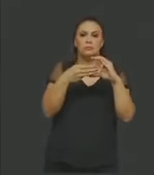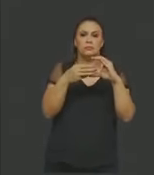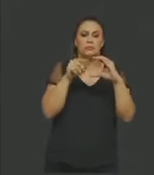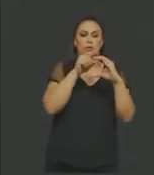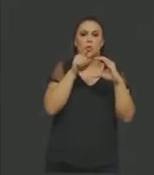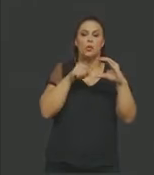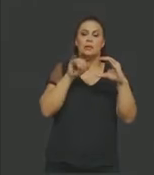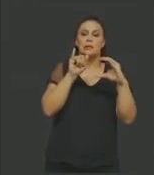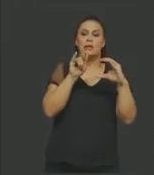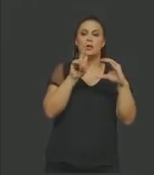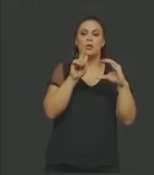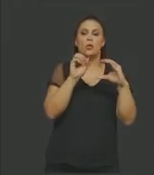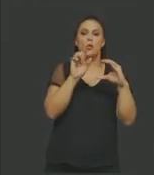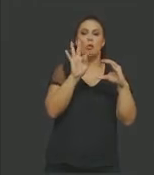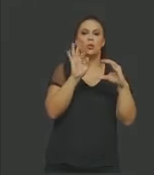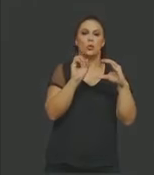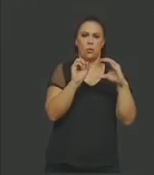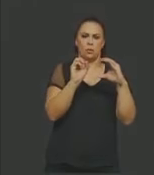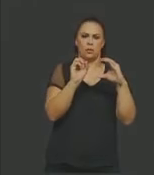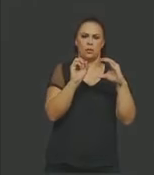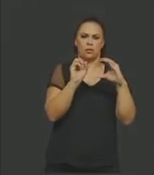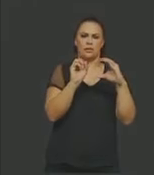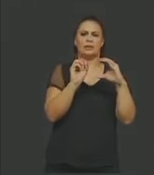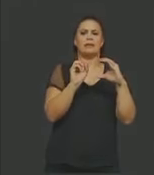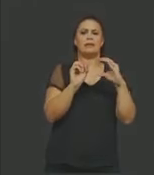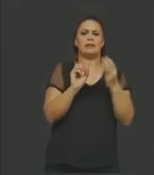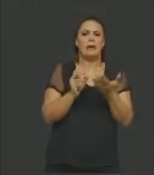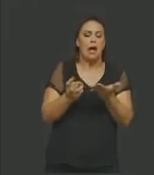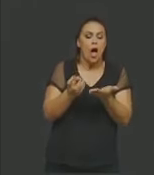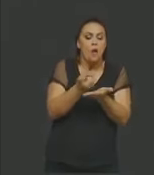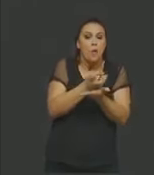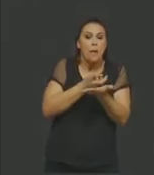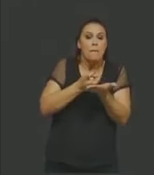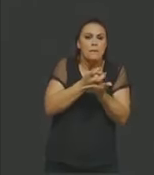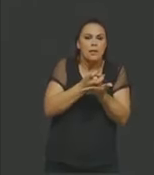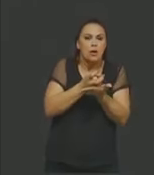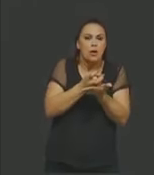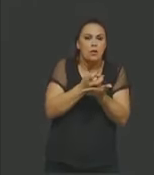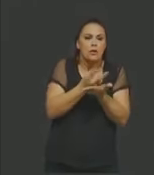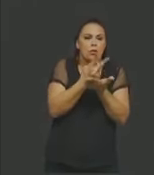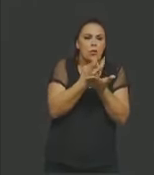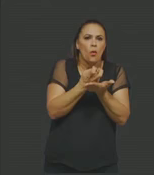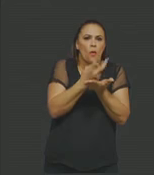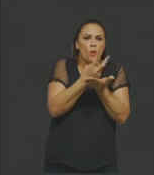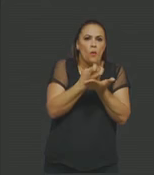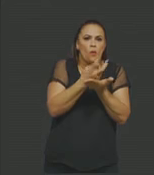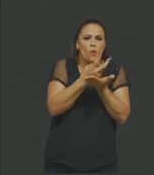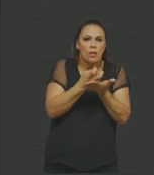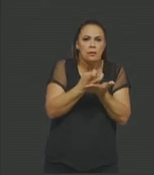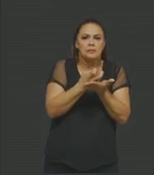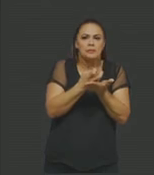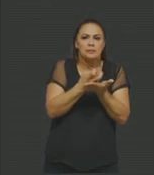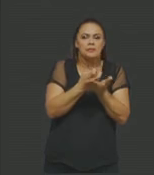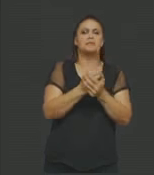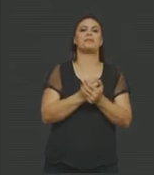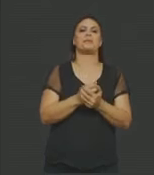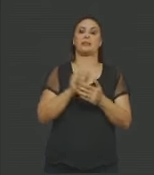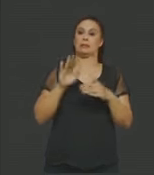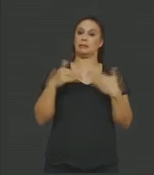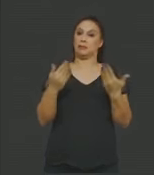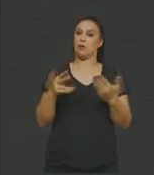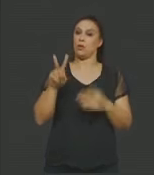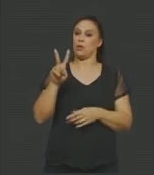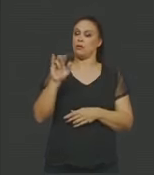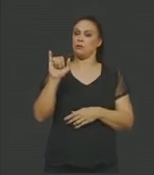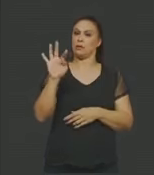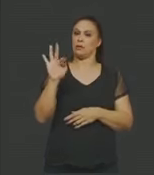vez que eu estiver falando de vitelo, eu estou falando, então, de uma substância proteica que vai estar presente